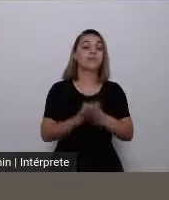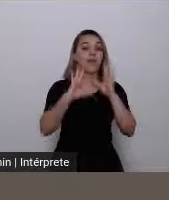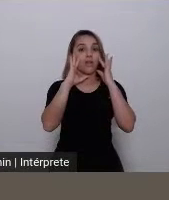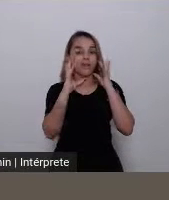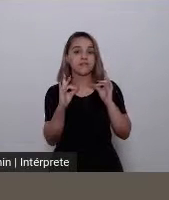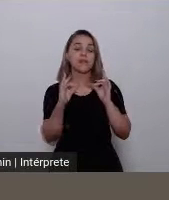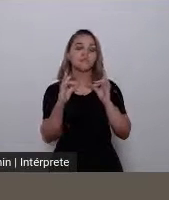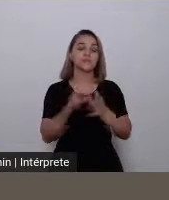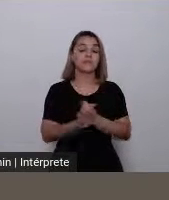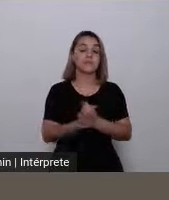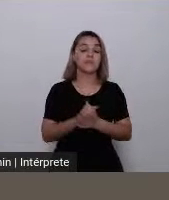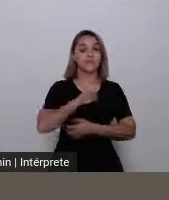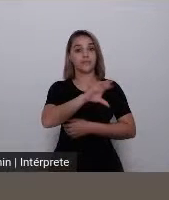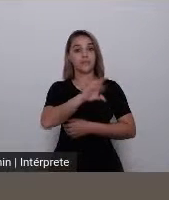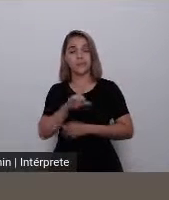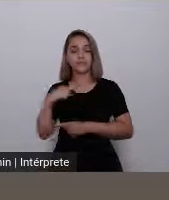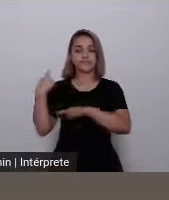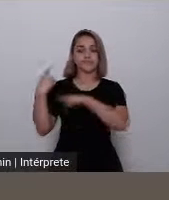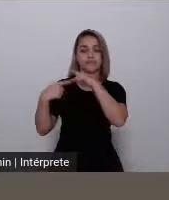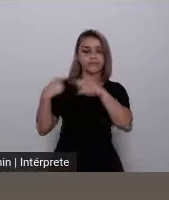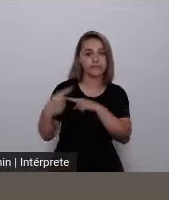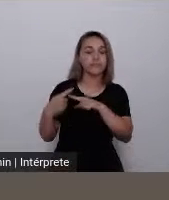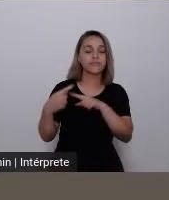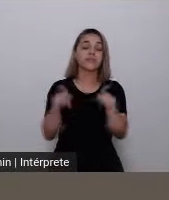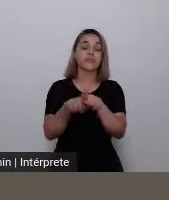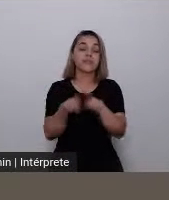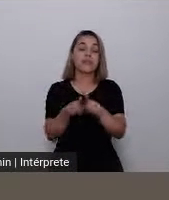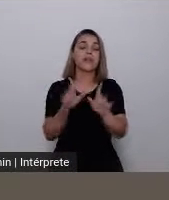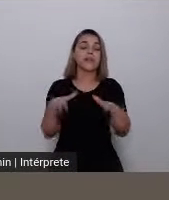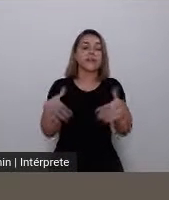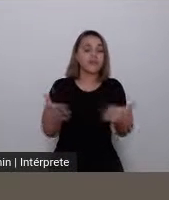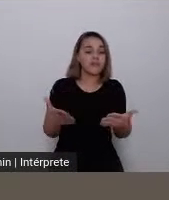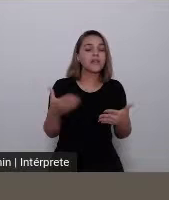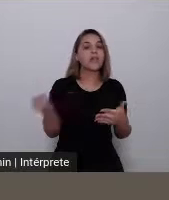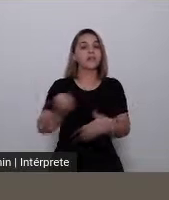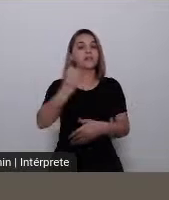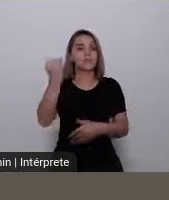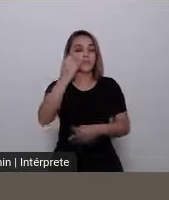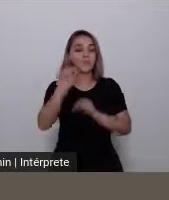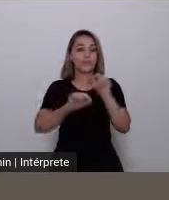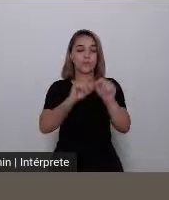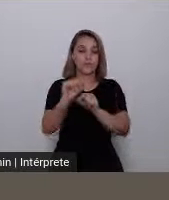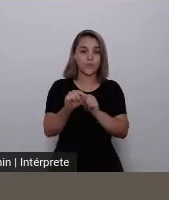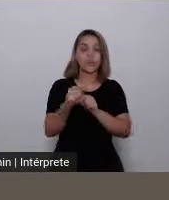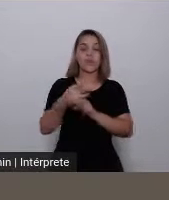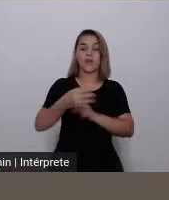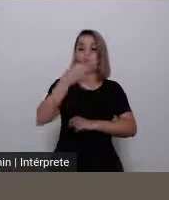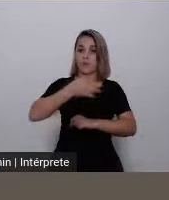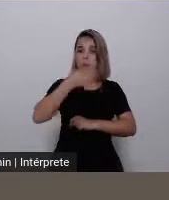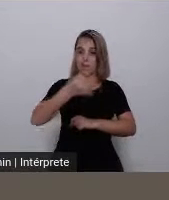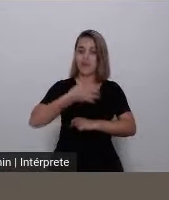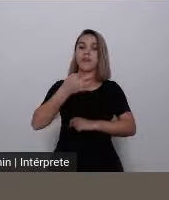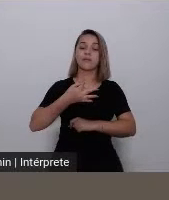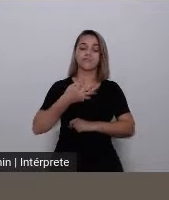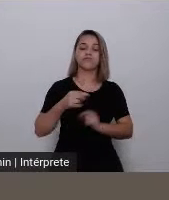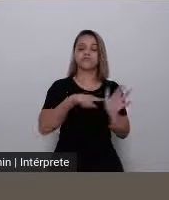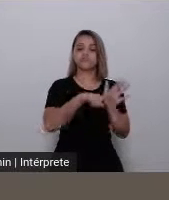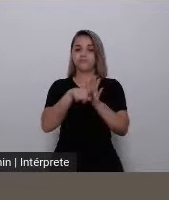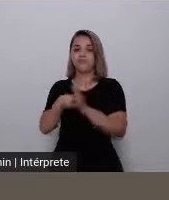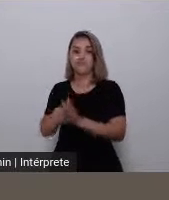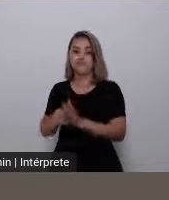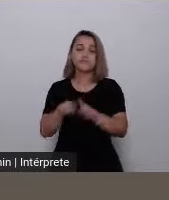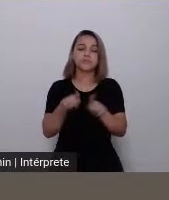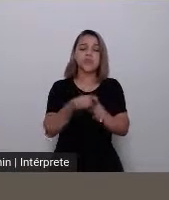cada momento, a cada geração. Nesse sentido, seria importante incluir no seminário uma revisão crítica da leitura feita sobre o modernismo na